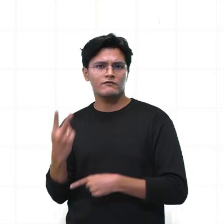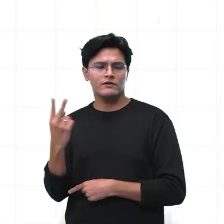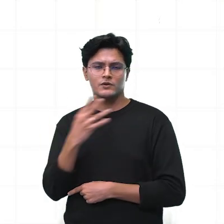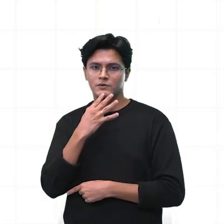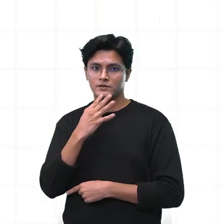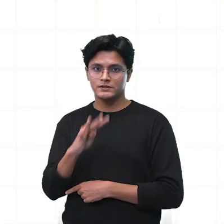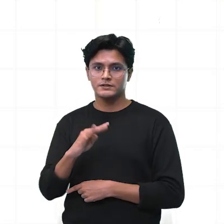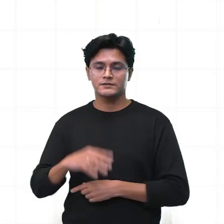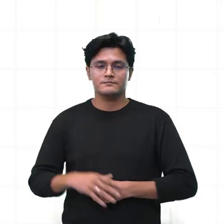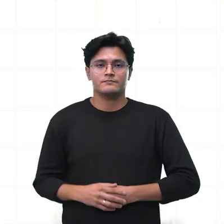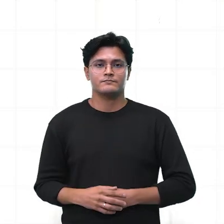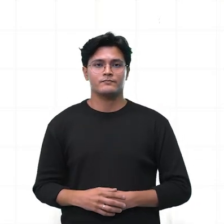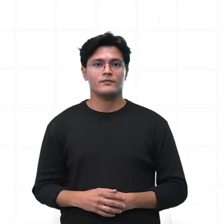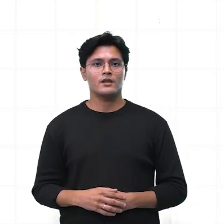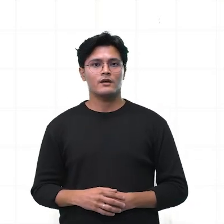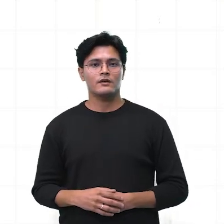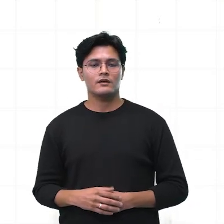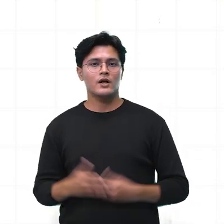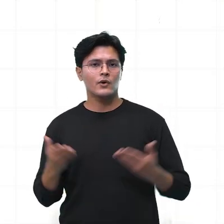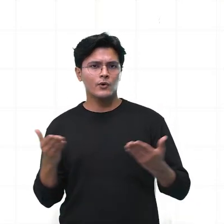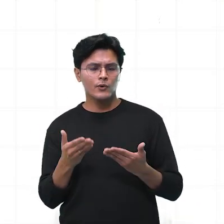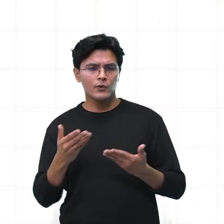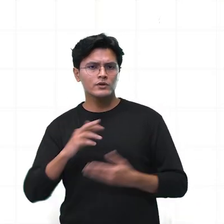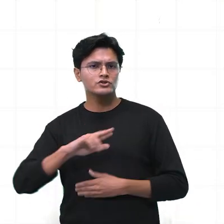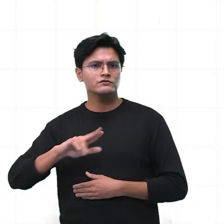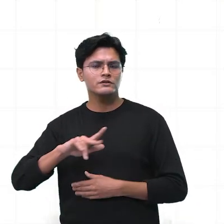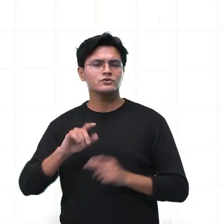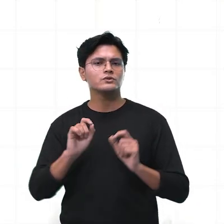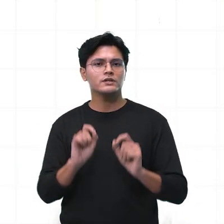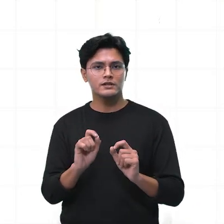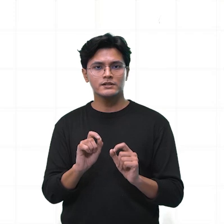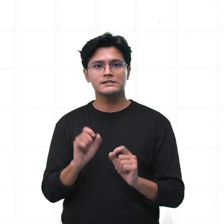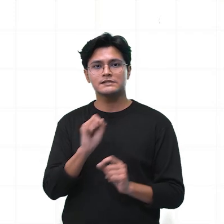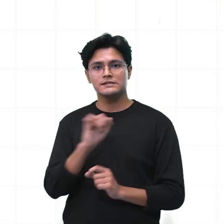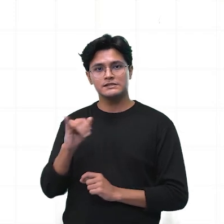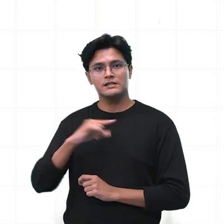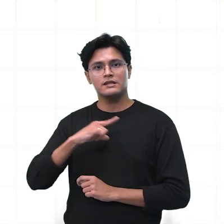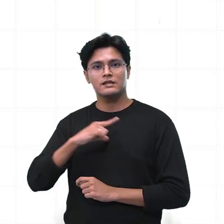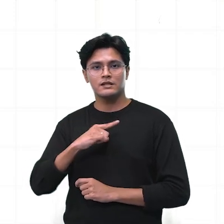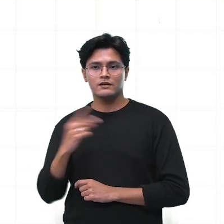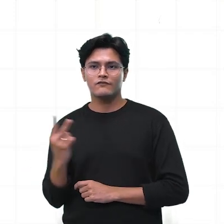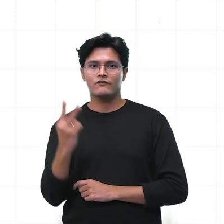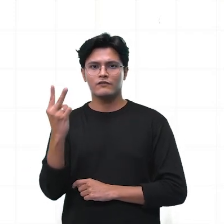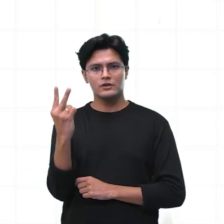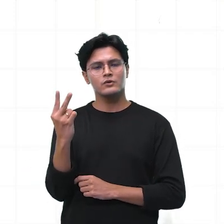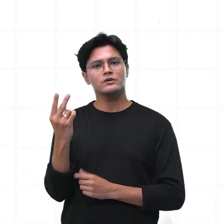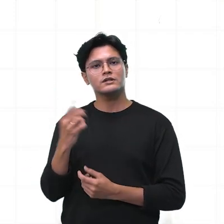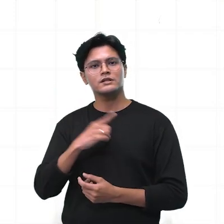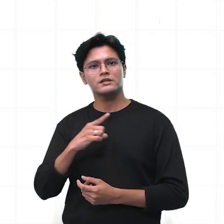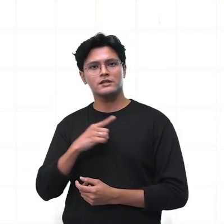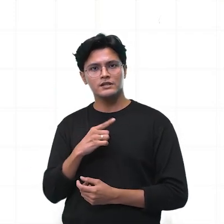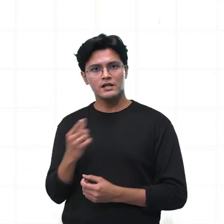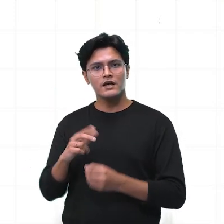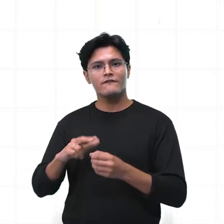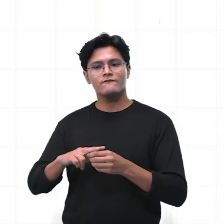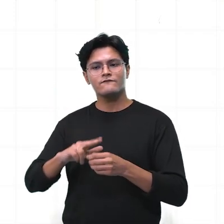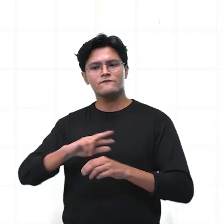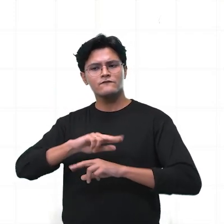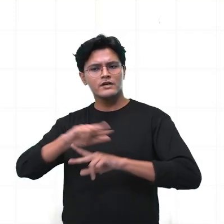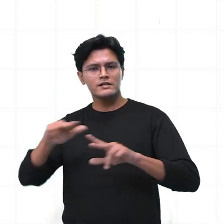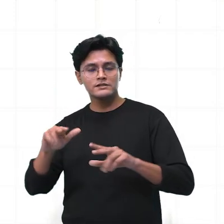de valores que podem variar, aí nós iremos utilizar o que na matemática nós chamamos de